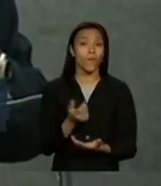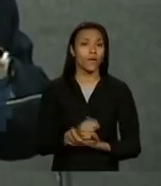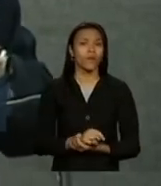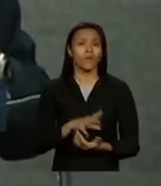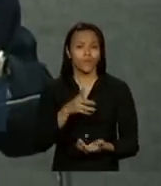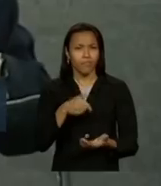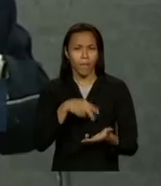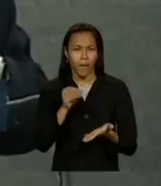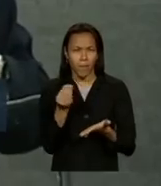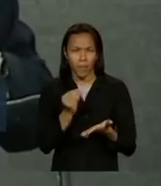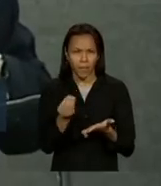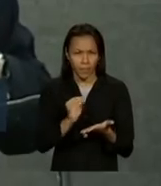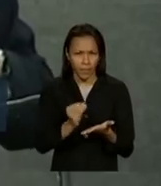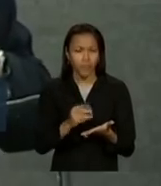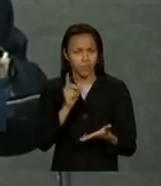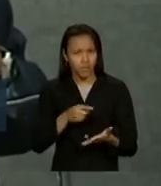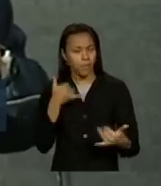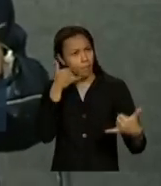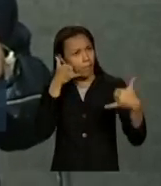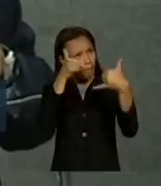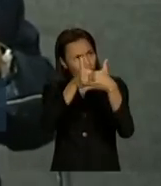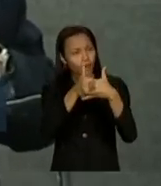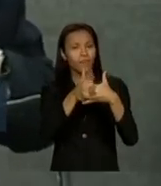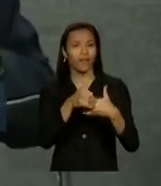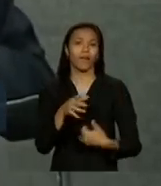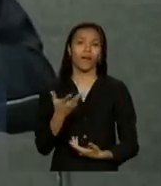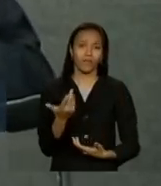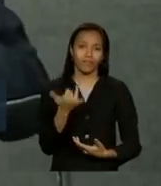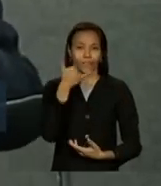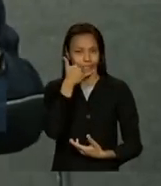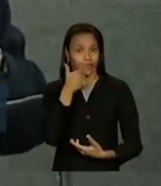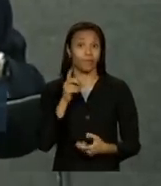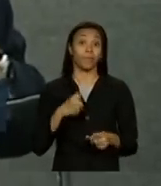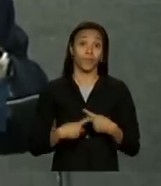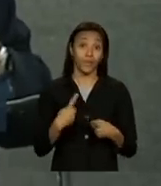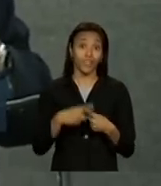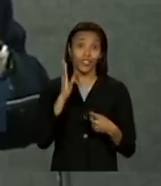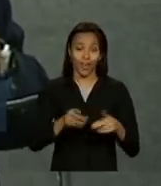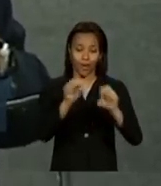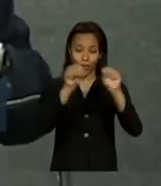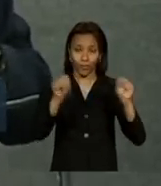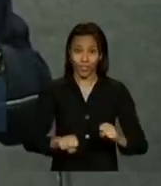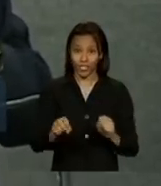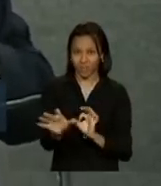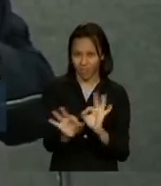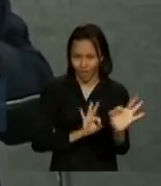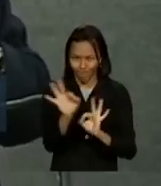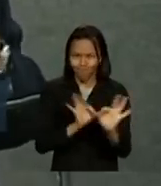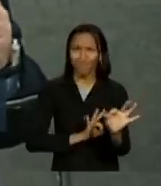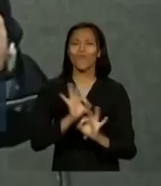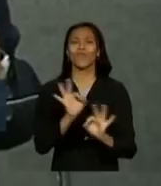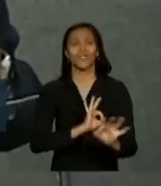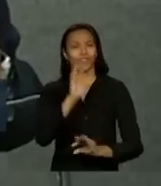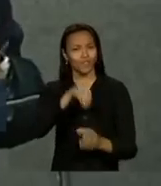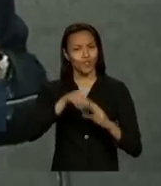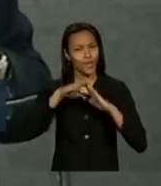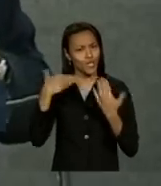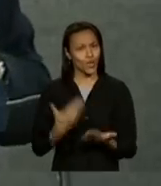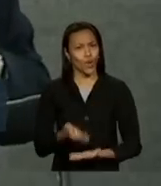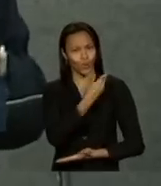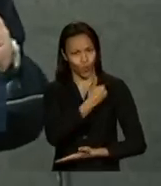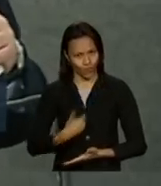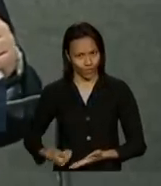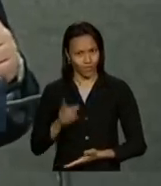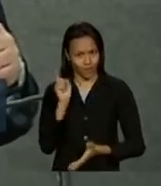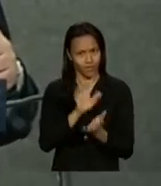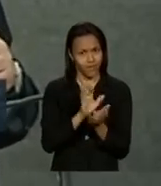20ª aula de matemática tem que ser dado essa matéria que o processo Tá super estruturado né e e dá resultado é gestão